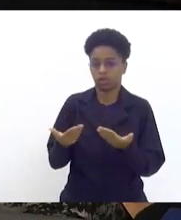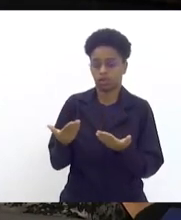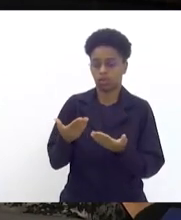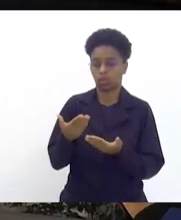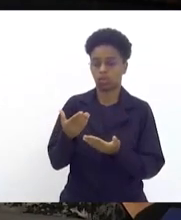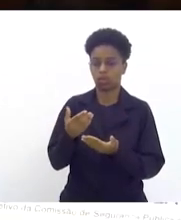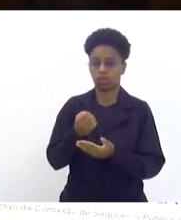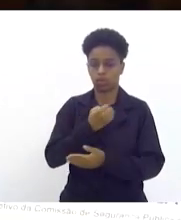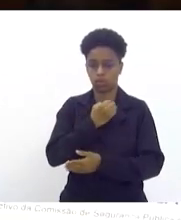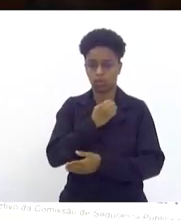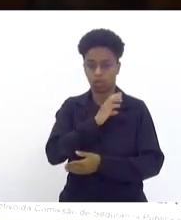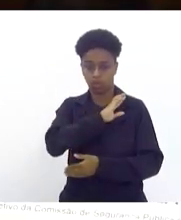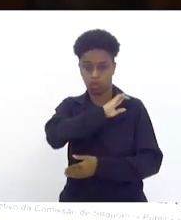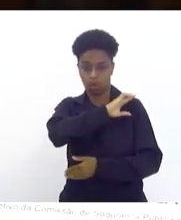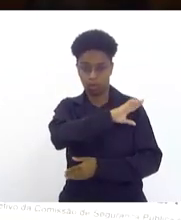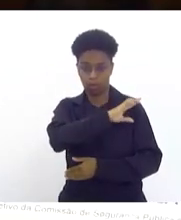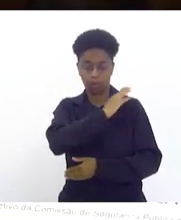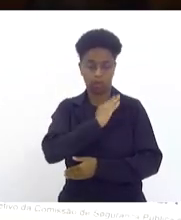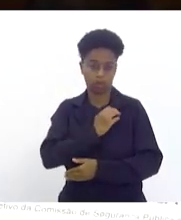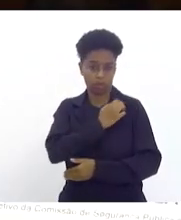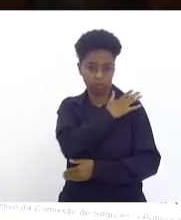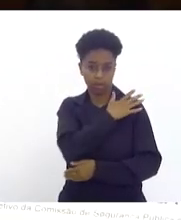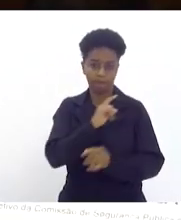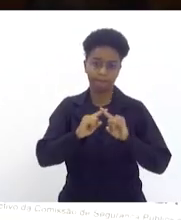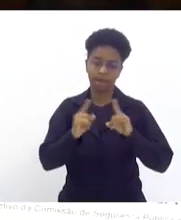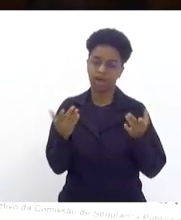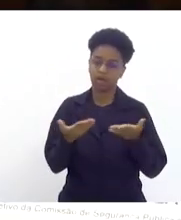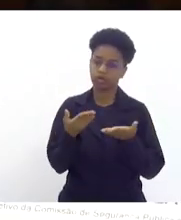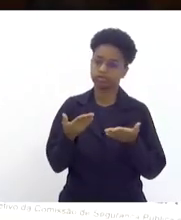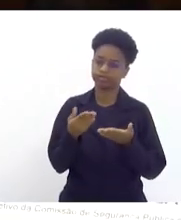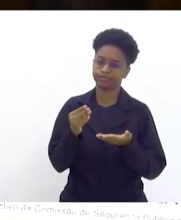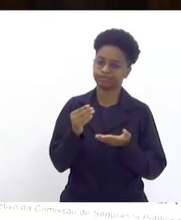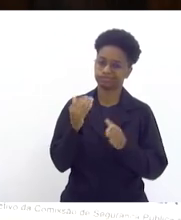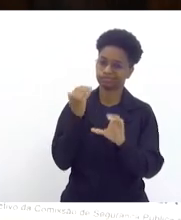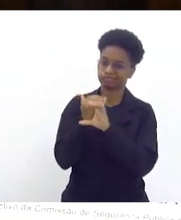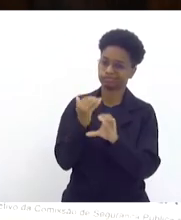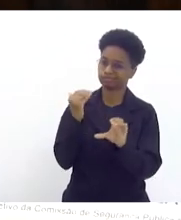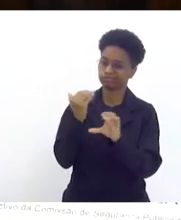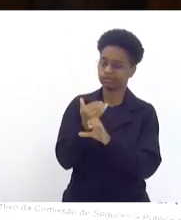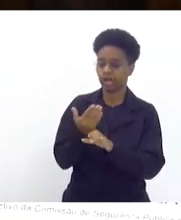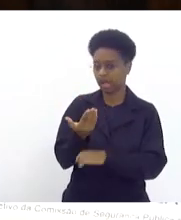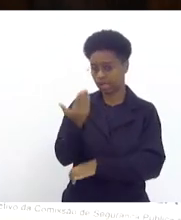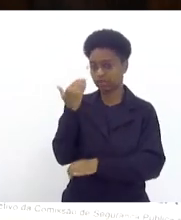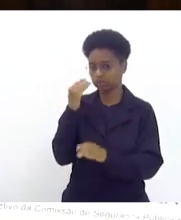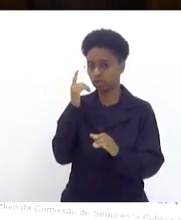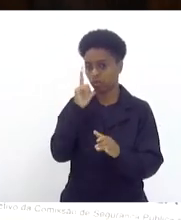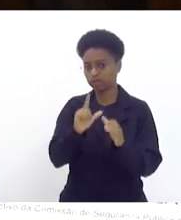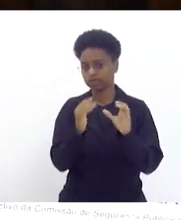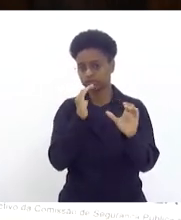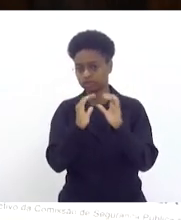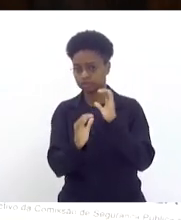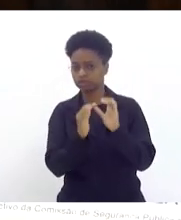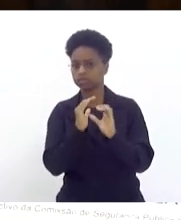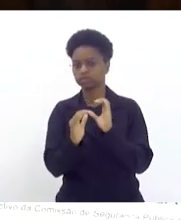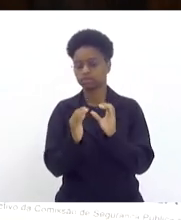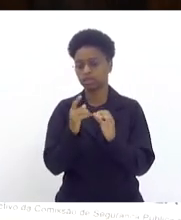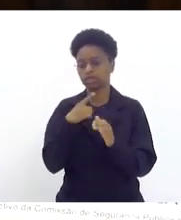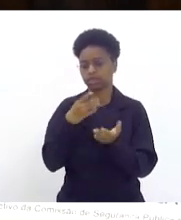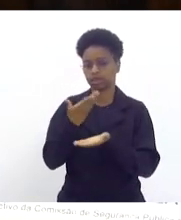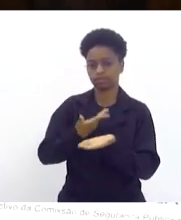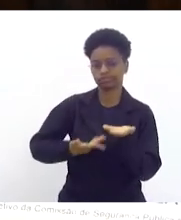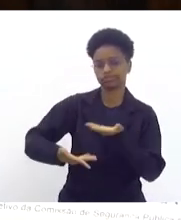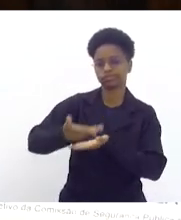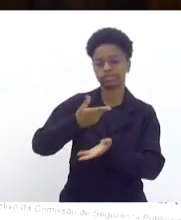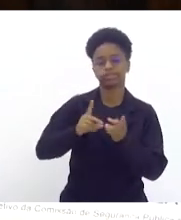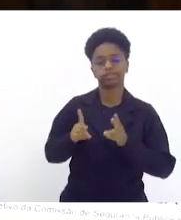mas hoje já não vejo esse diálogo ser Tão Profundo como era antes Coronel Pacheco tinha um diálogo conosco